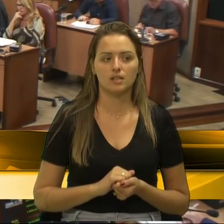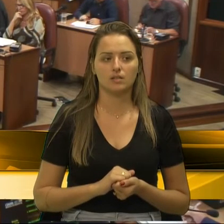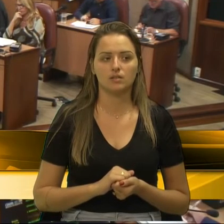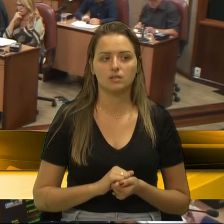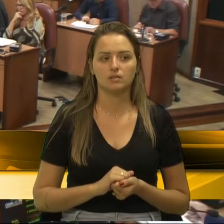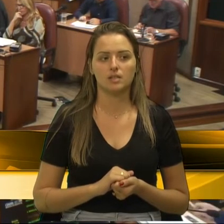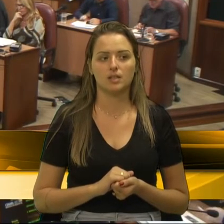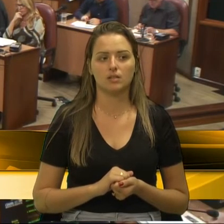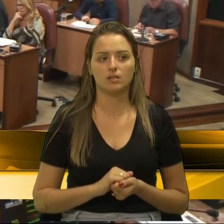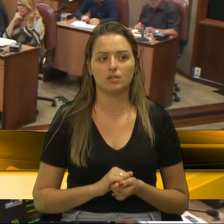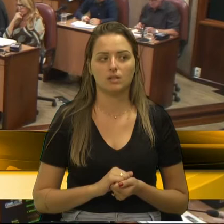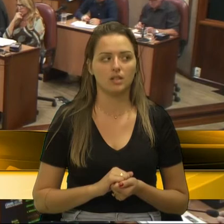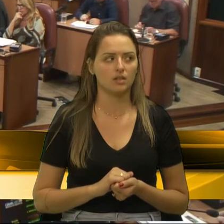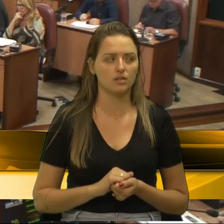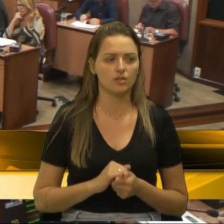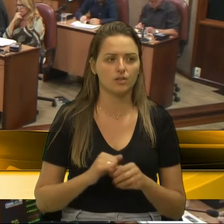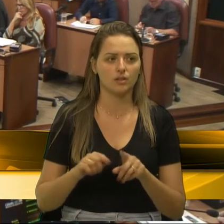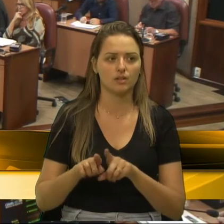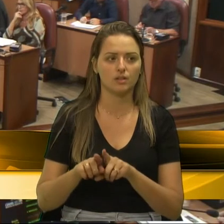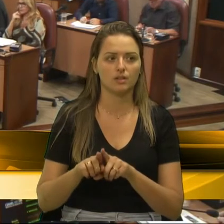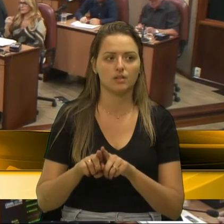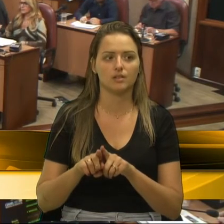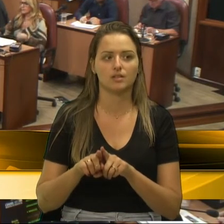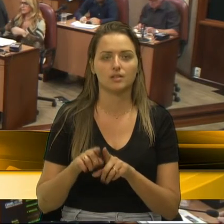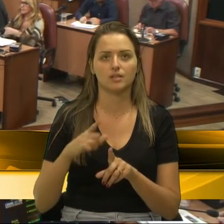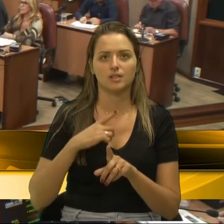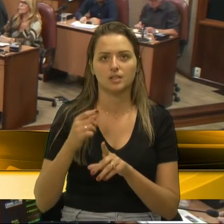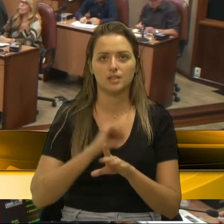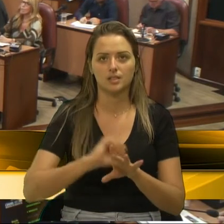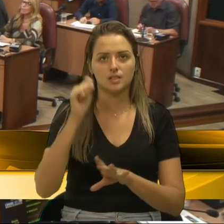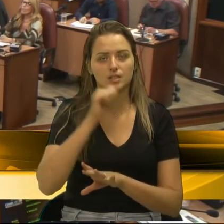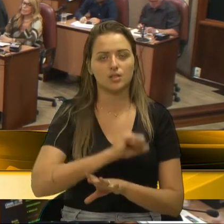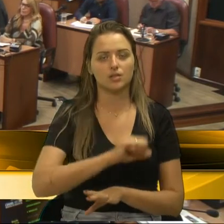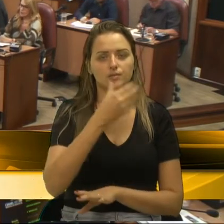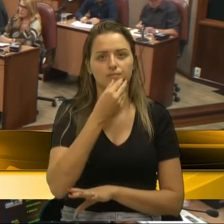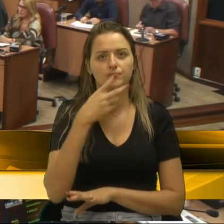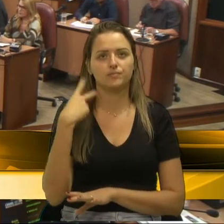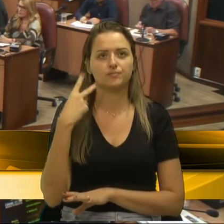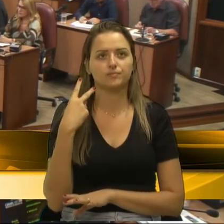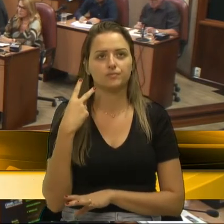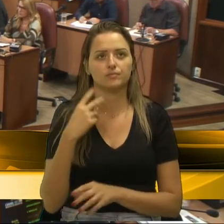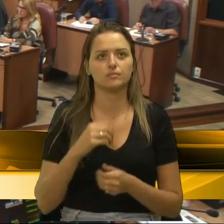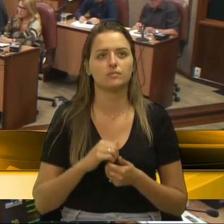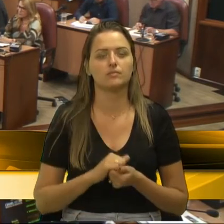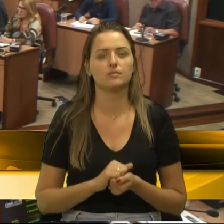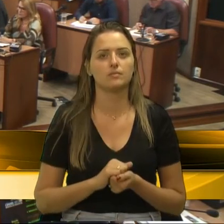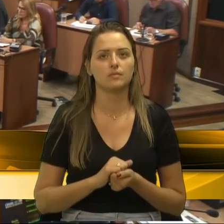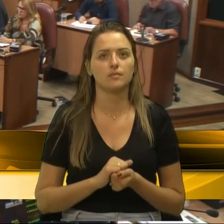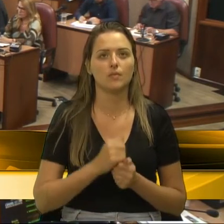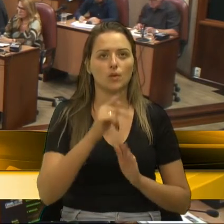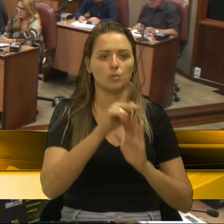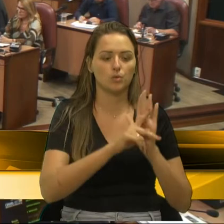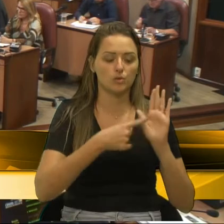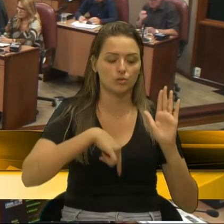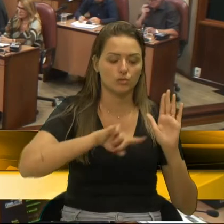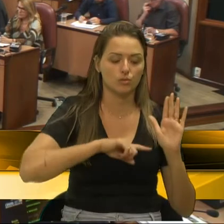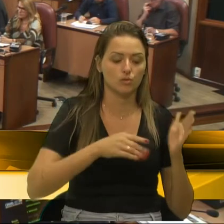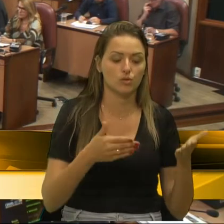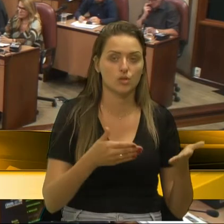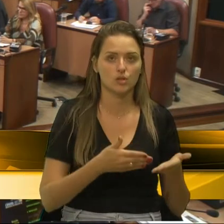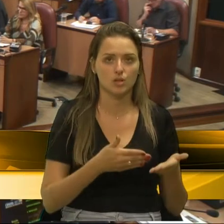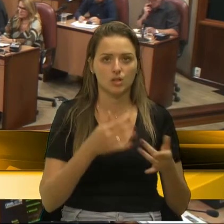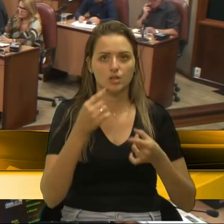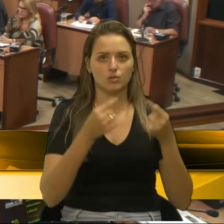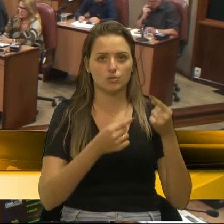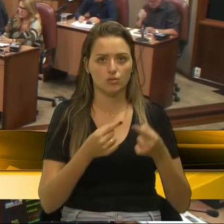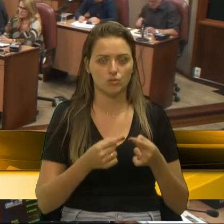queridos colegas vereadores e vereadoras, esse projeto nós já havíamos discutido